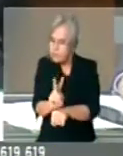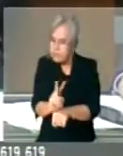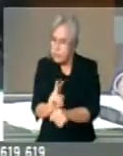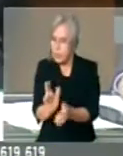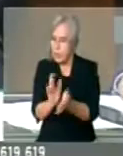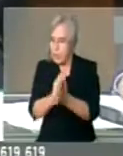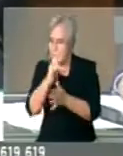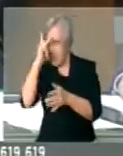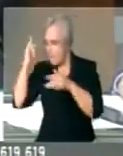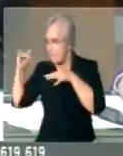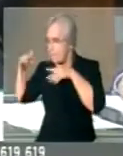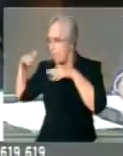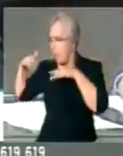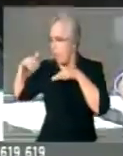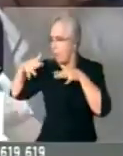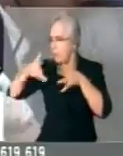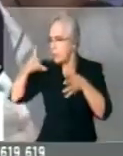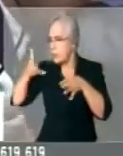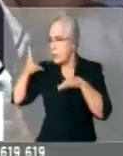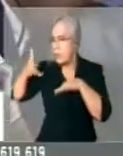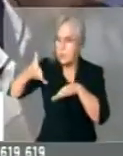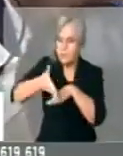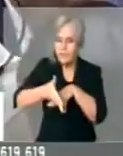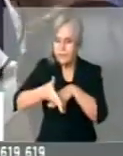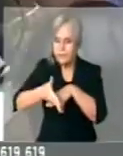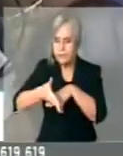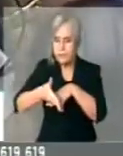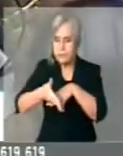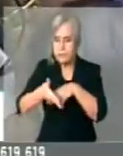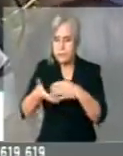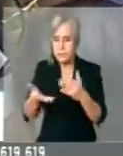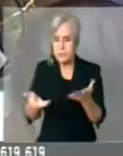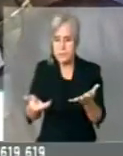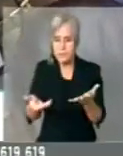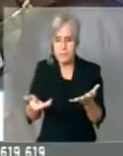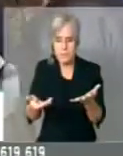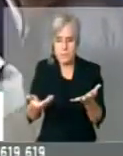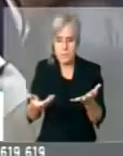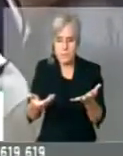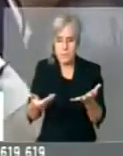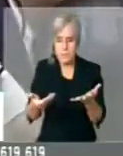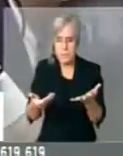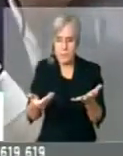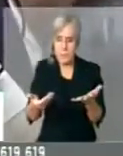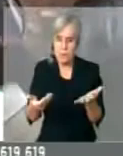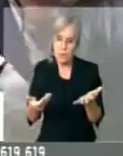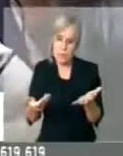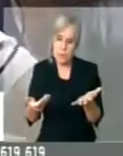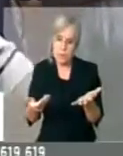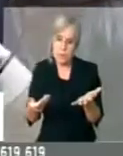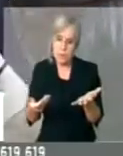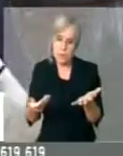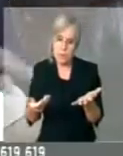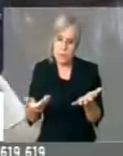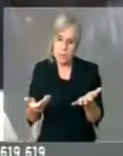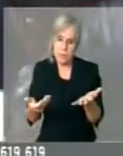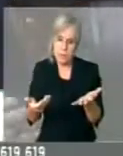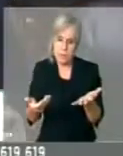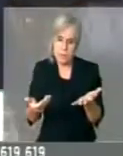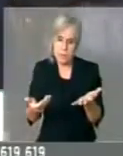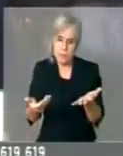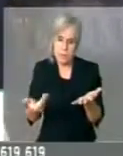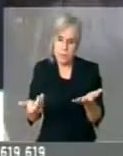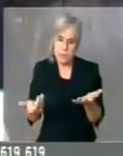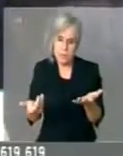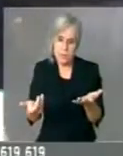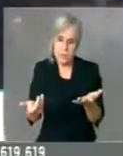pessoal que estava querendo entrar, e aí eu não posso dizer de onde veio bomba, qualquer